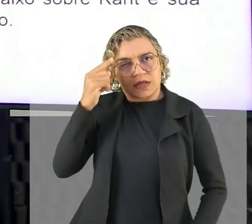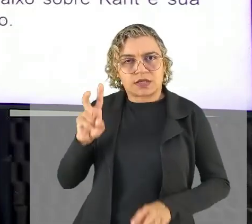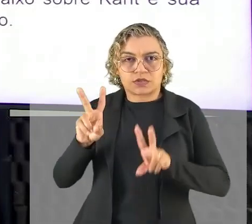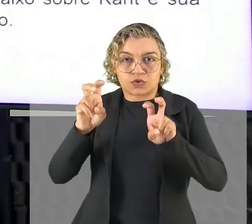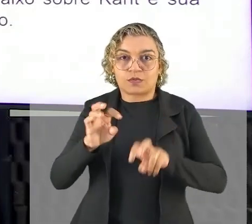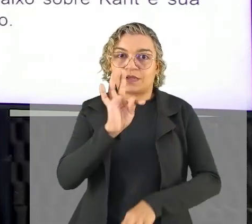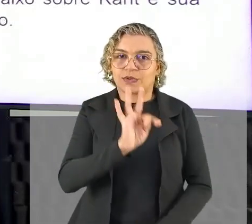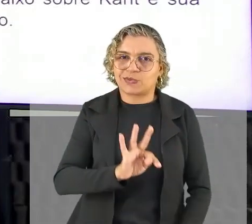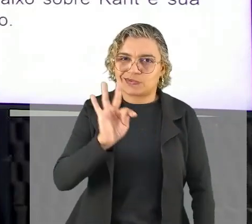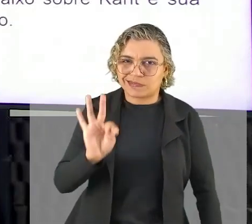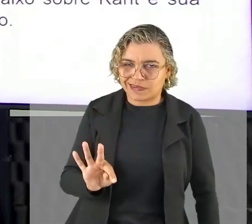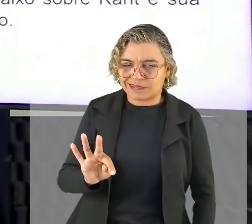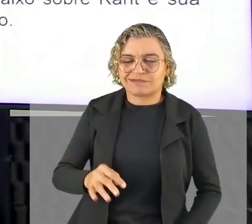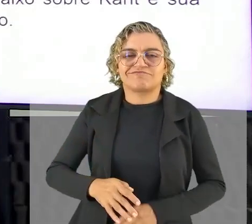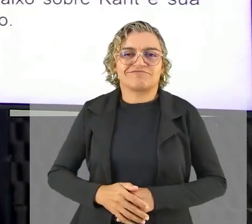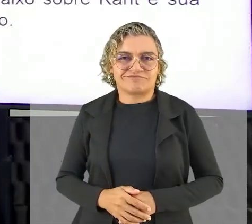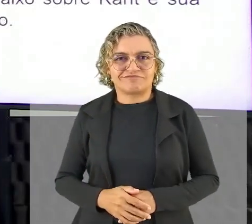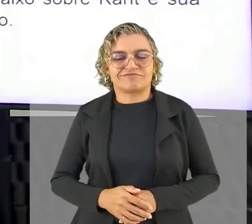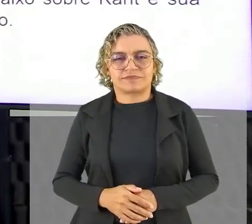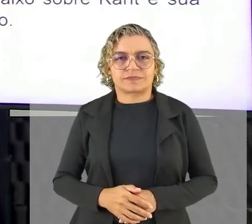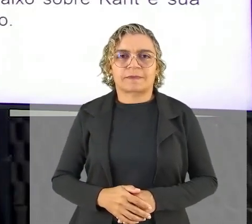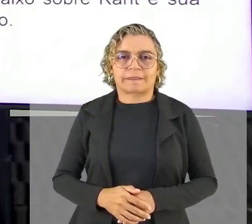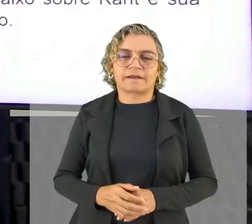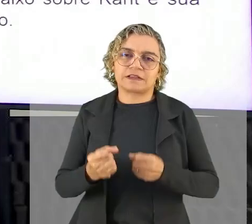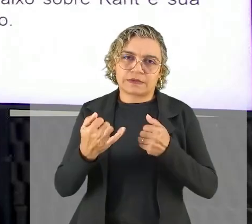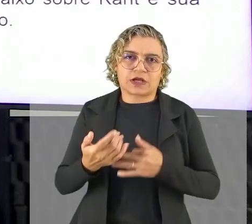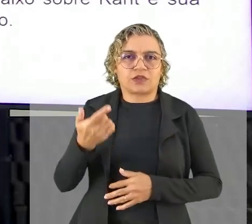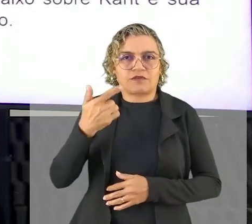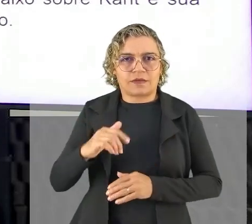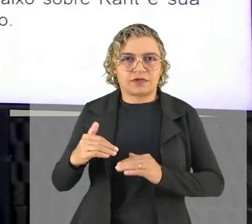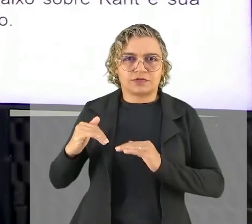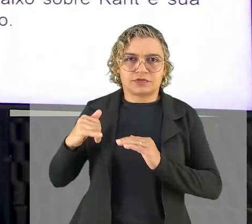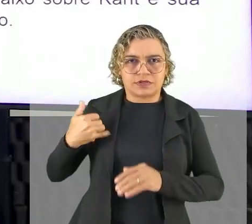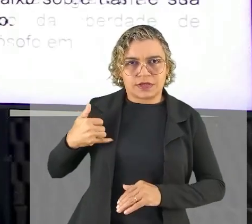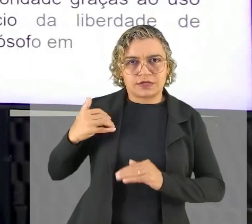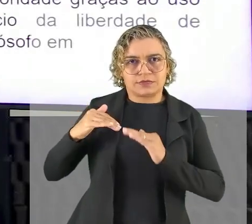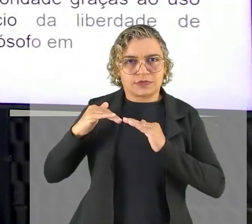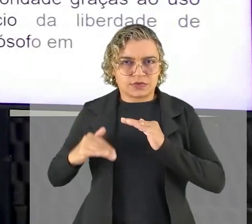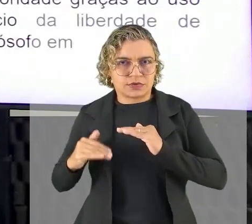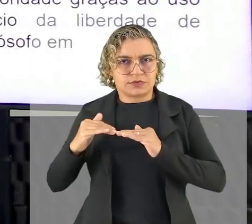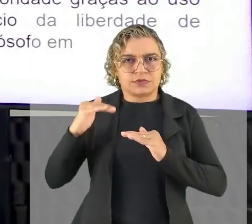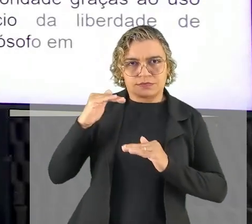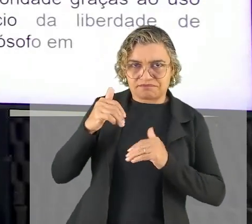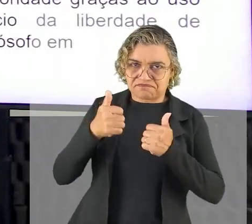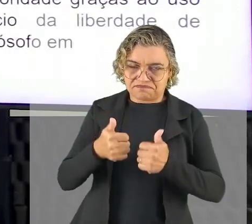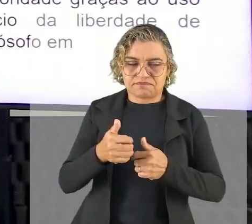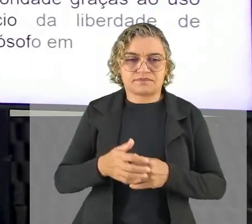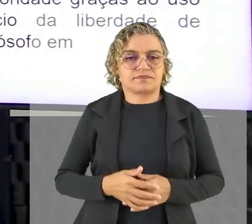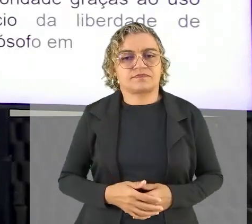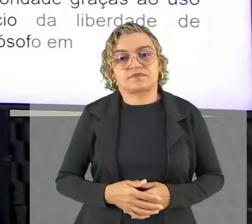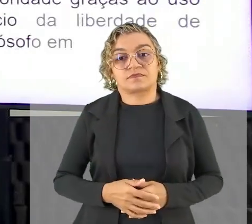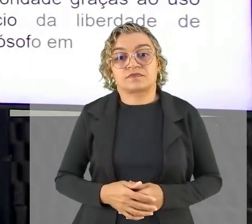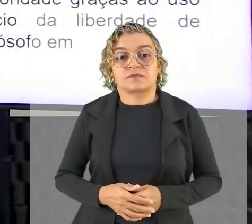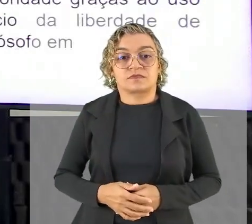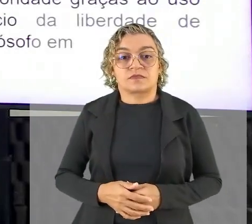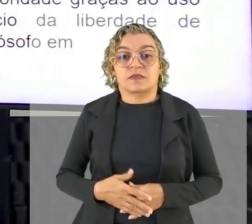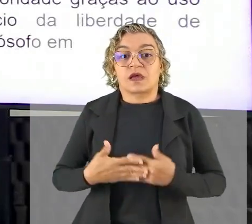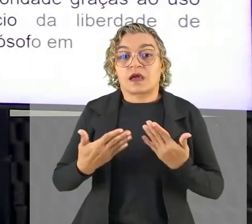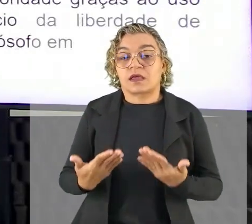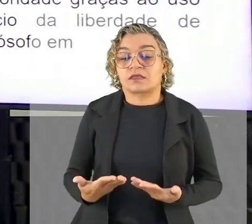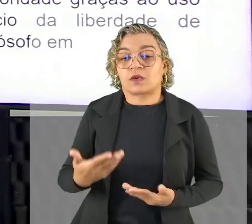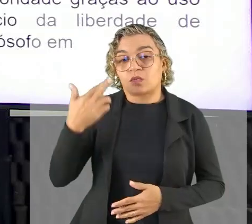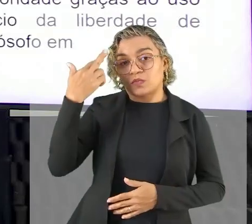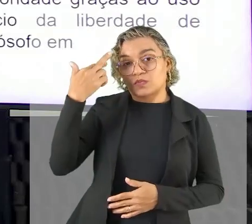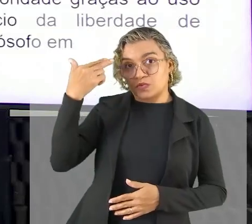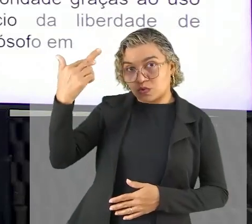tutelamento. Mais uma questão sobre a menoridade e maioridade do Kant, né? Então, dizem os